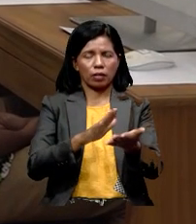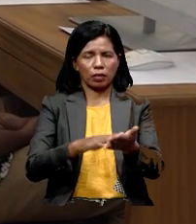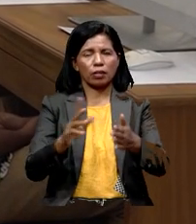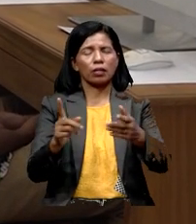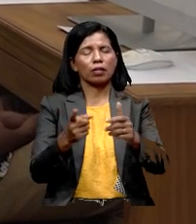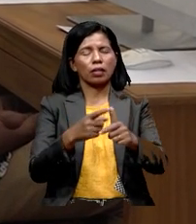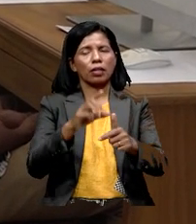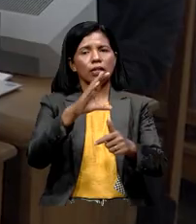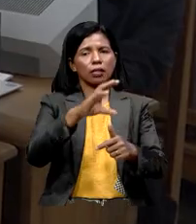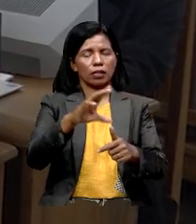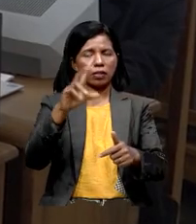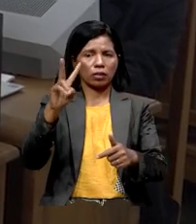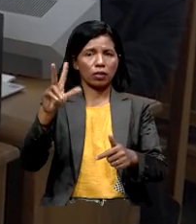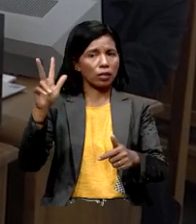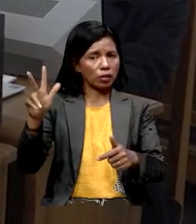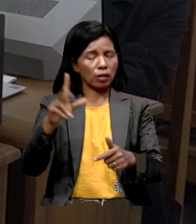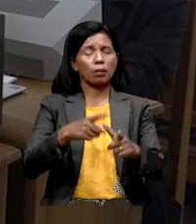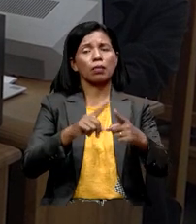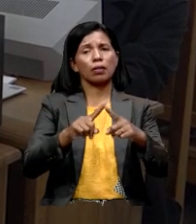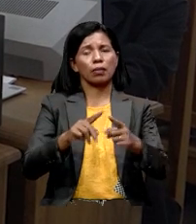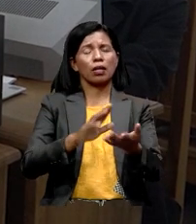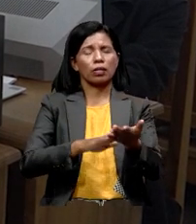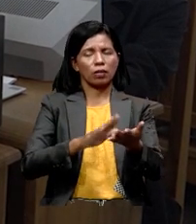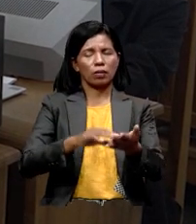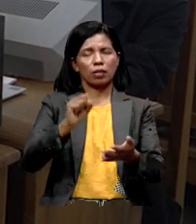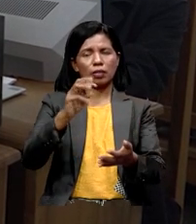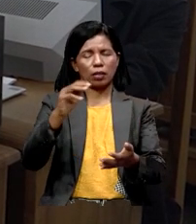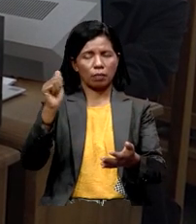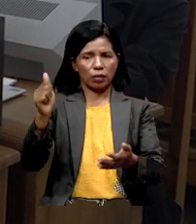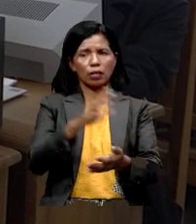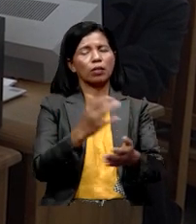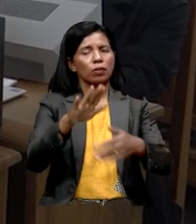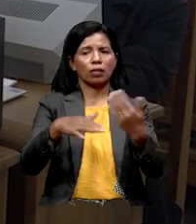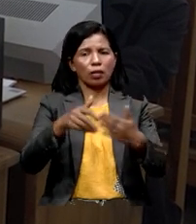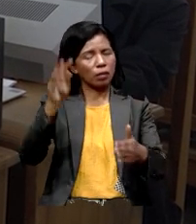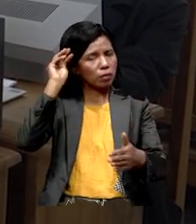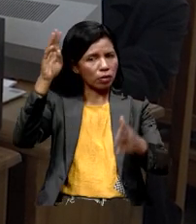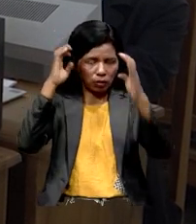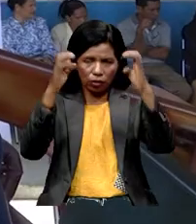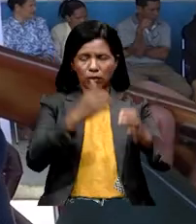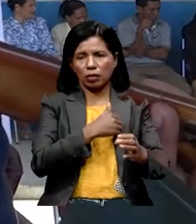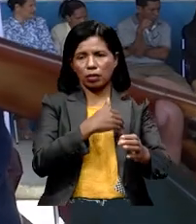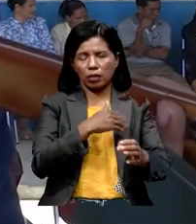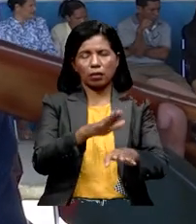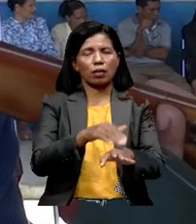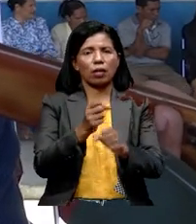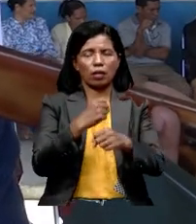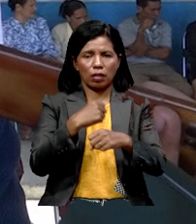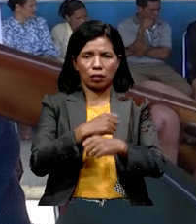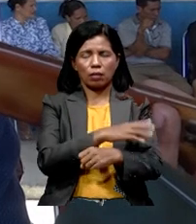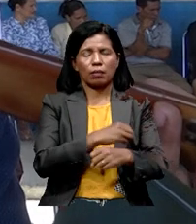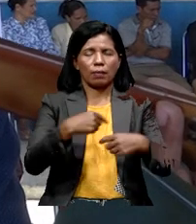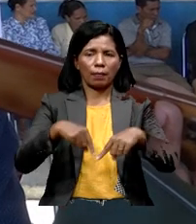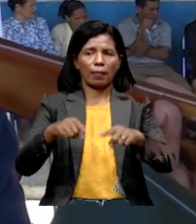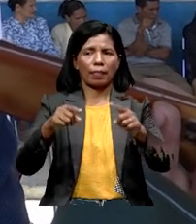primeiro, segundo, no terceiro ciclo, mas para escola secundário geral no técnico vocacional, Ministério da Educação se dá o calo recrutamento. Mas que não é